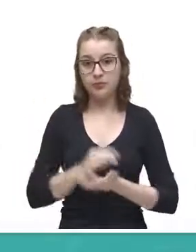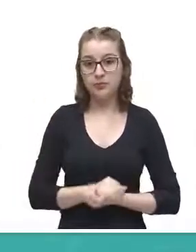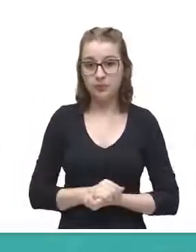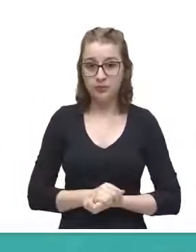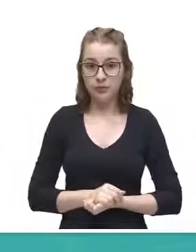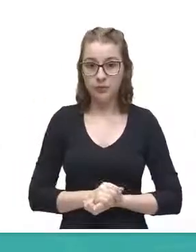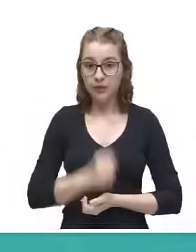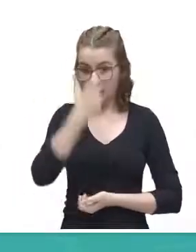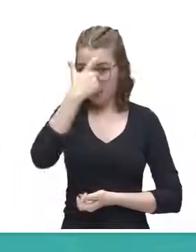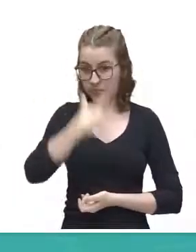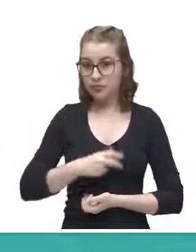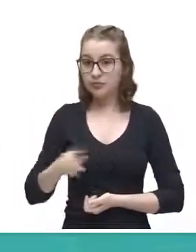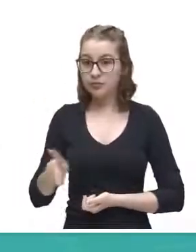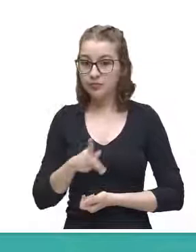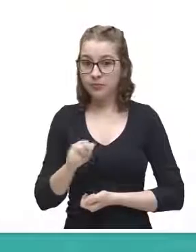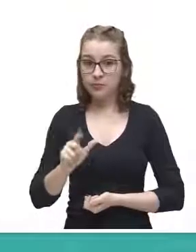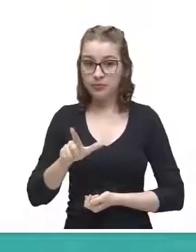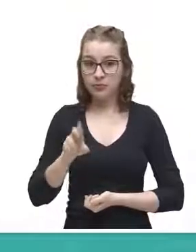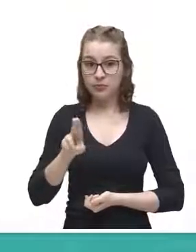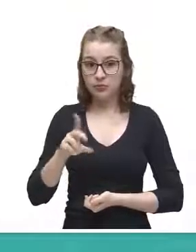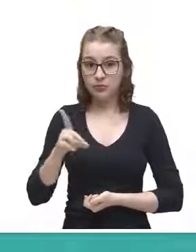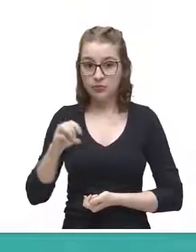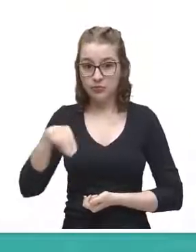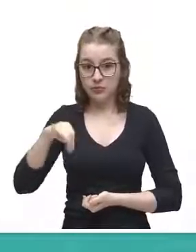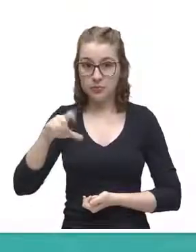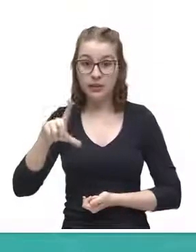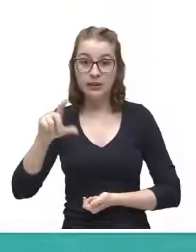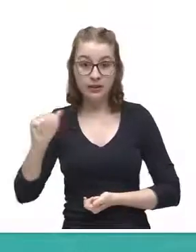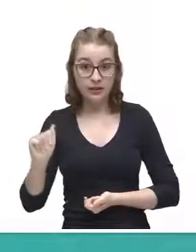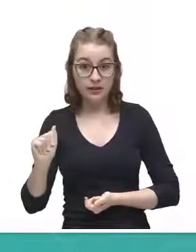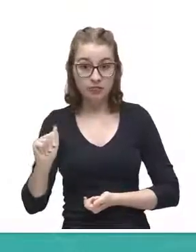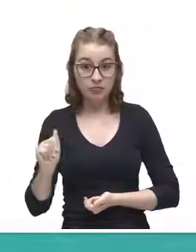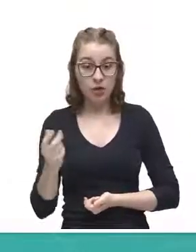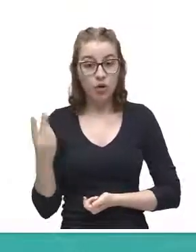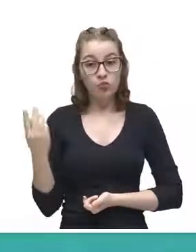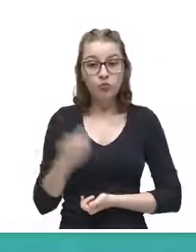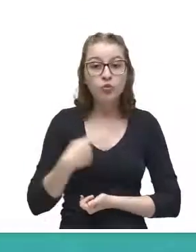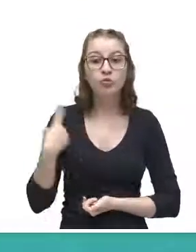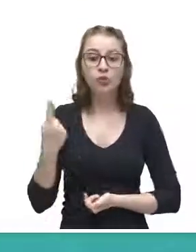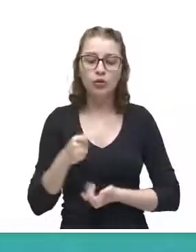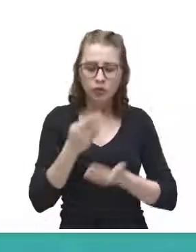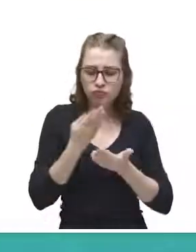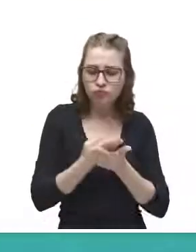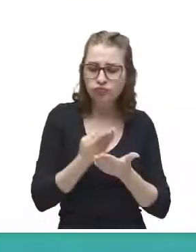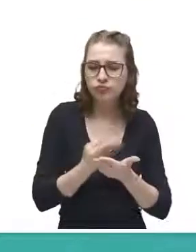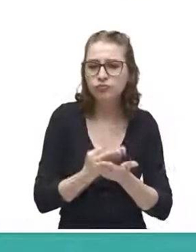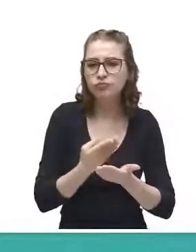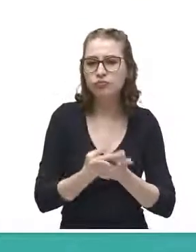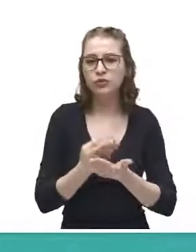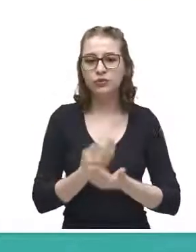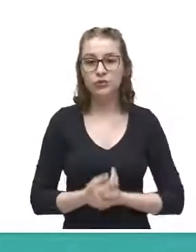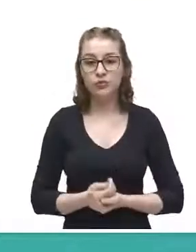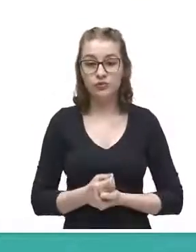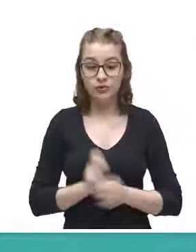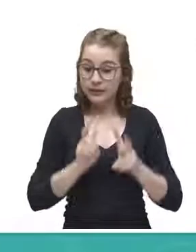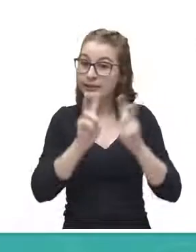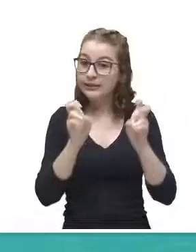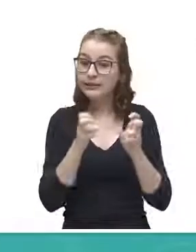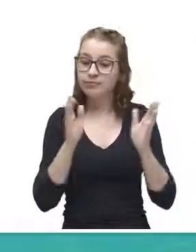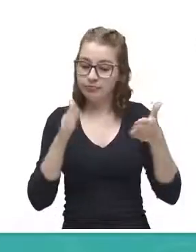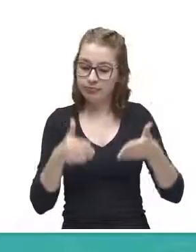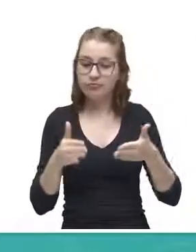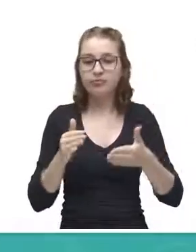professora Ludmila Dutra e estarei juntamente com vocês para estudarmos e verificarmos essa nossa aula. E não esqueçam que vocês